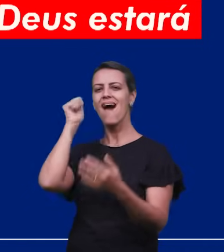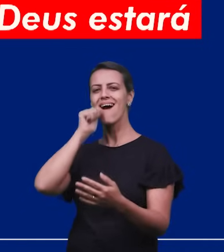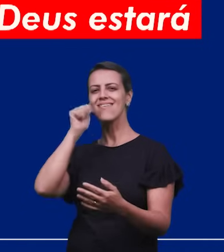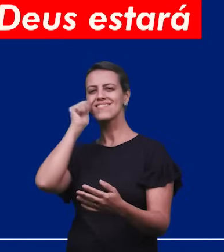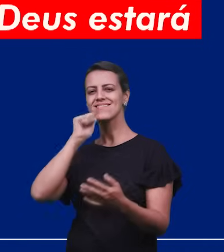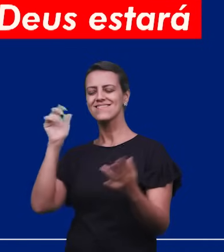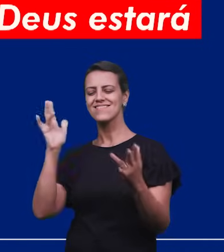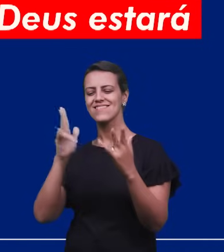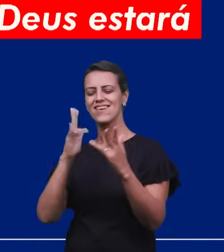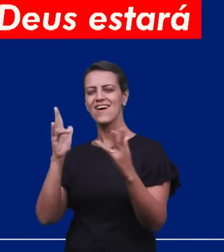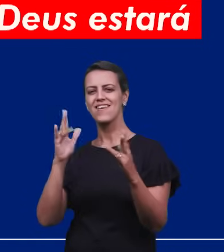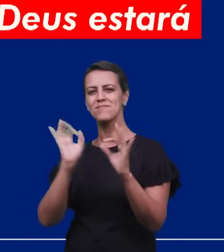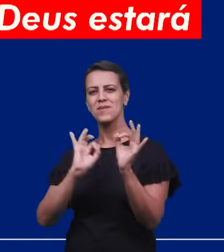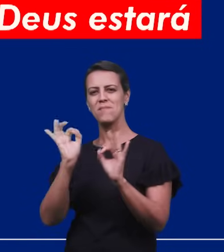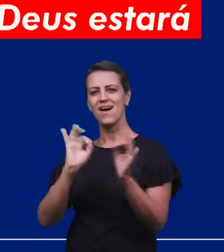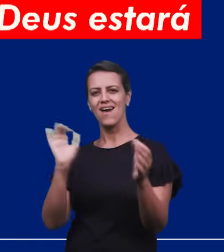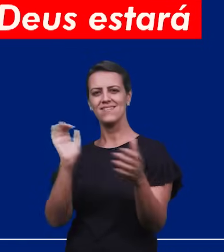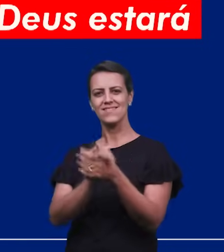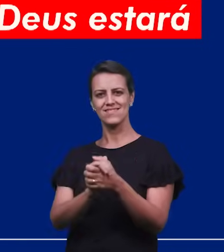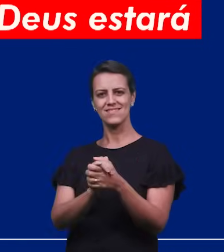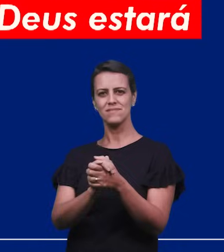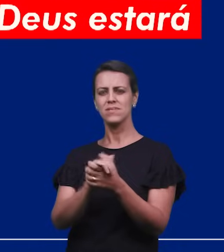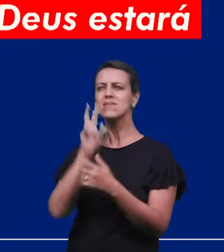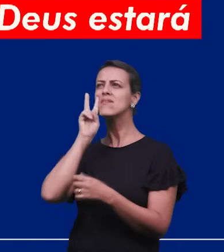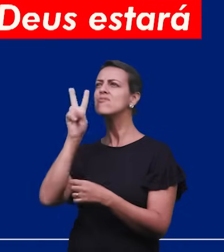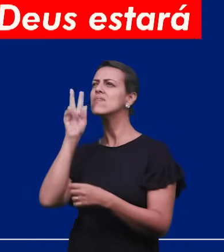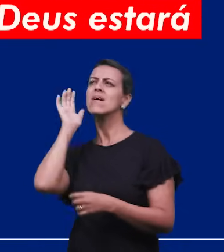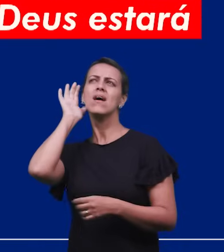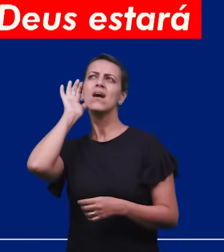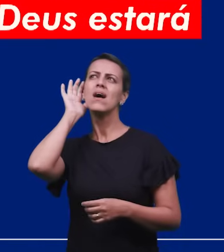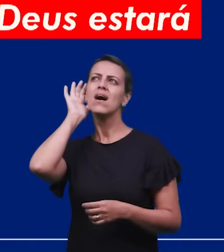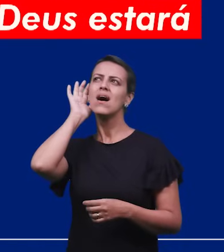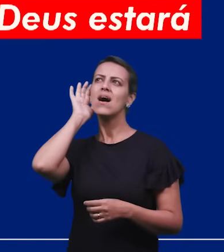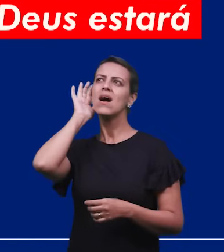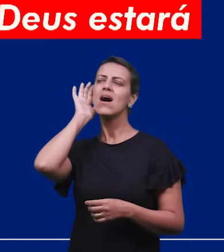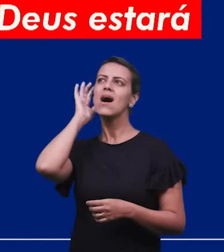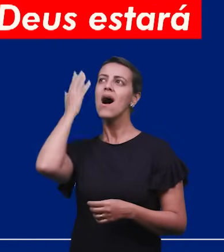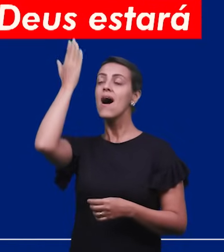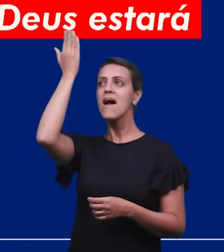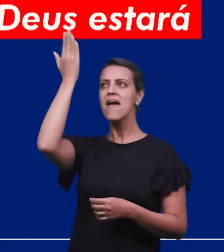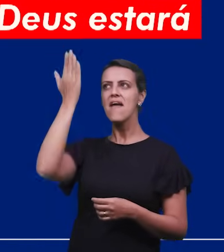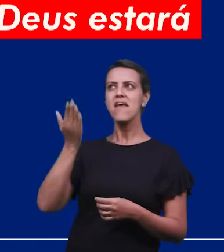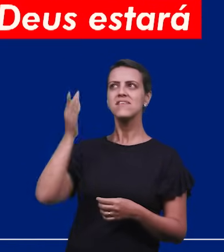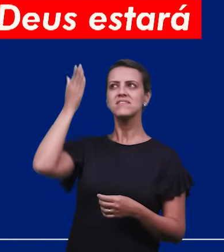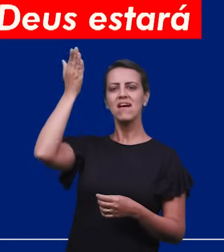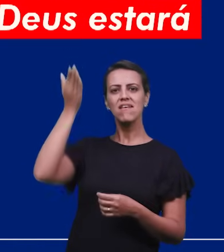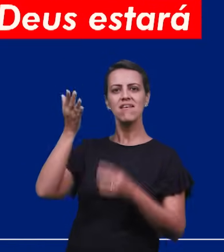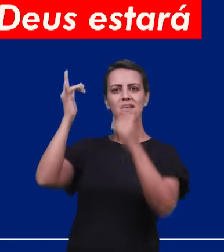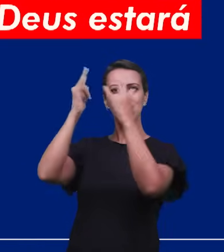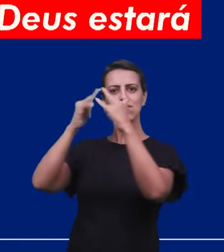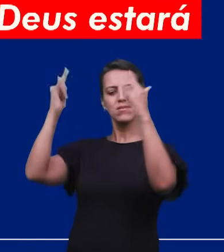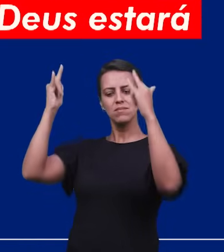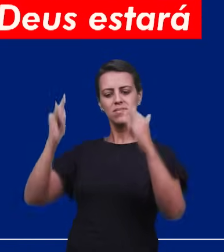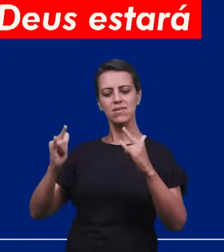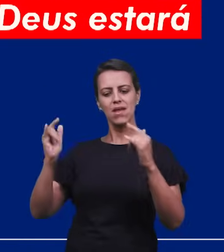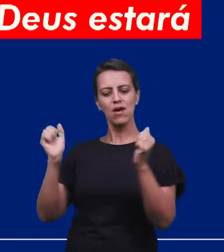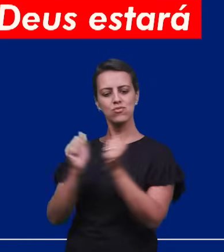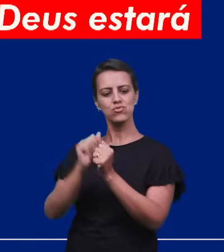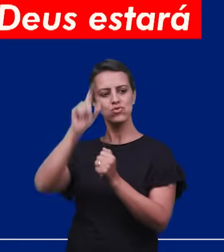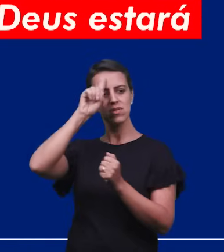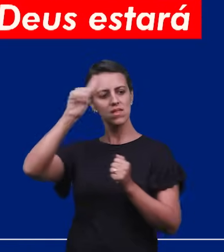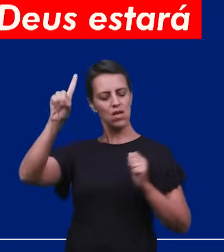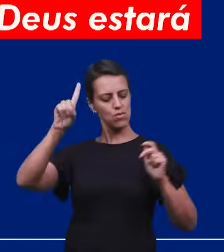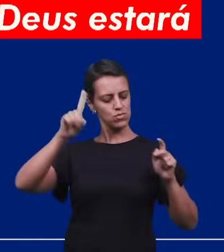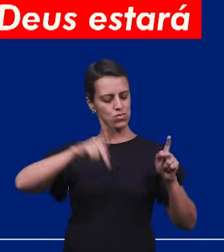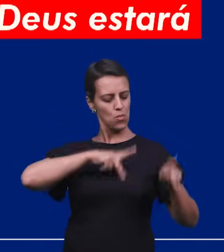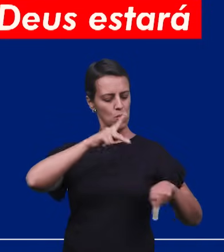para o seu marido. E ouvi uma grande voz do céu que dizia: eis aqui o tabernáculo de Deus com os homens,